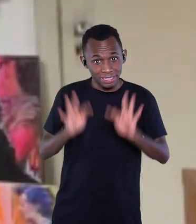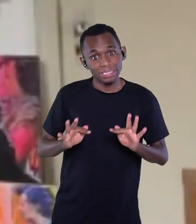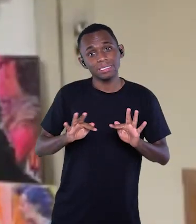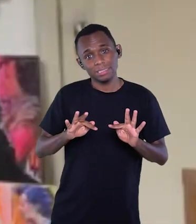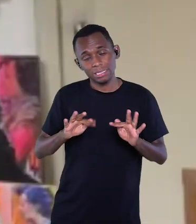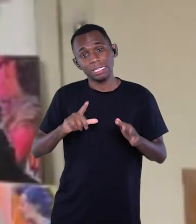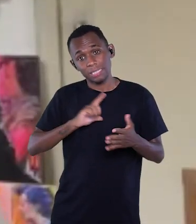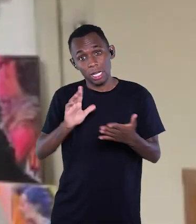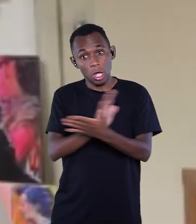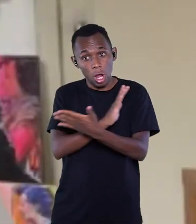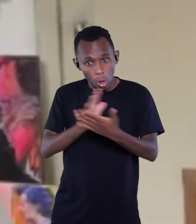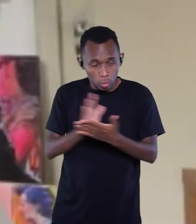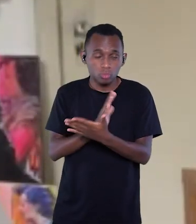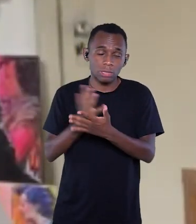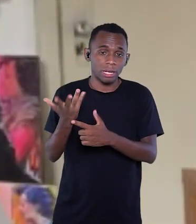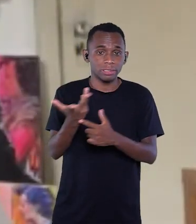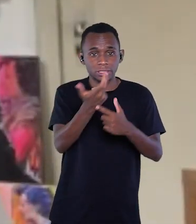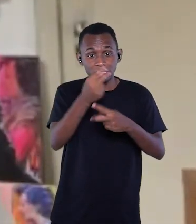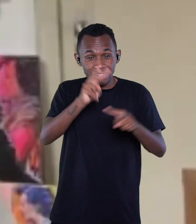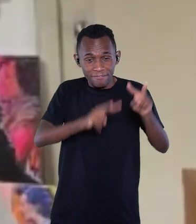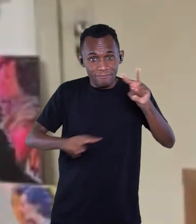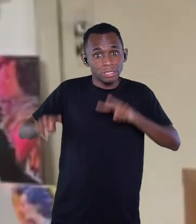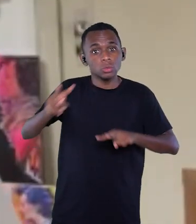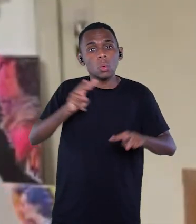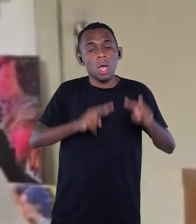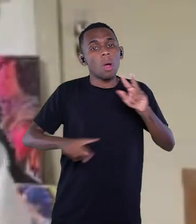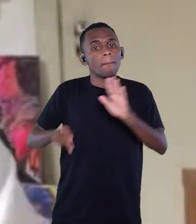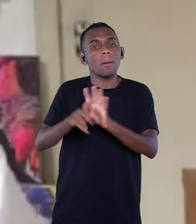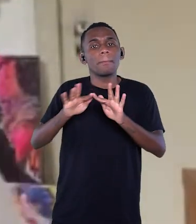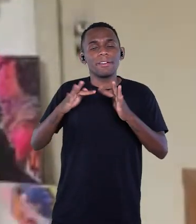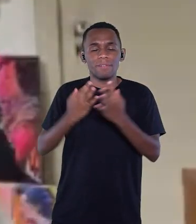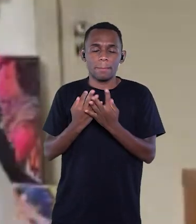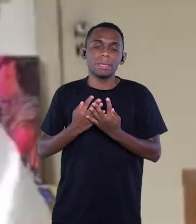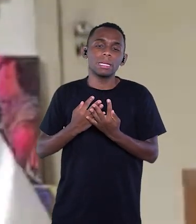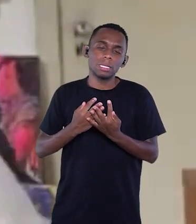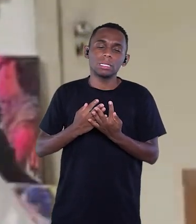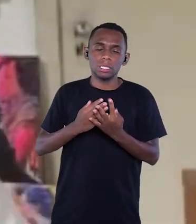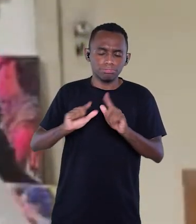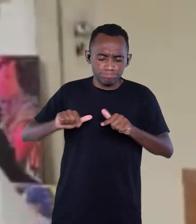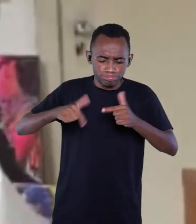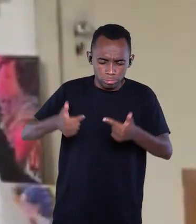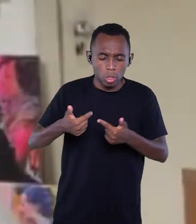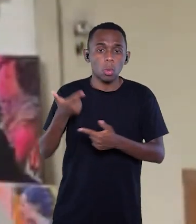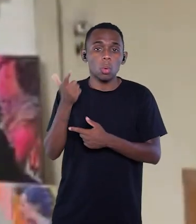ter artistas visuais na minha família, assim, algumas pessoas que existiram ali,